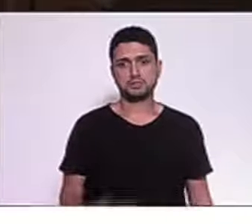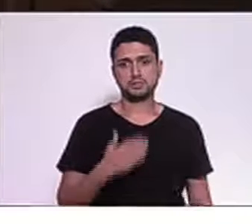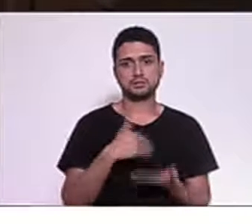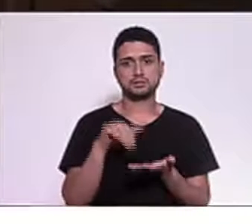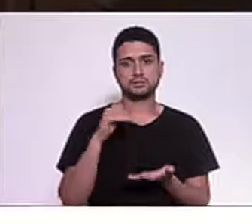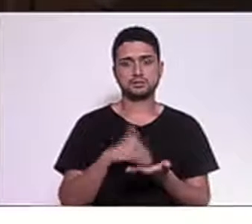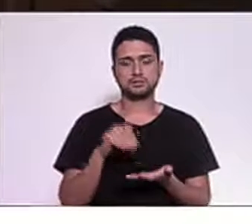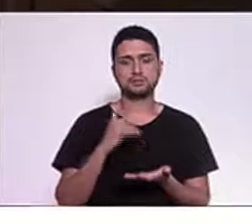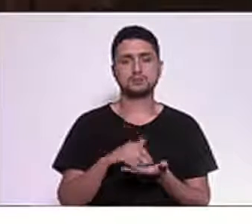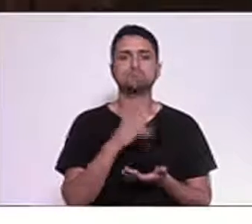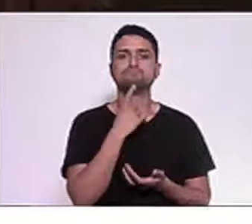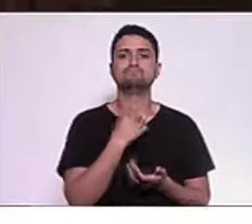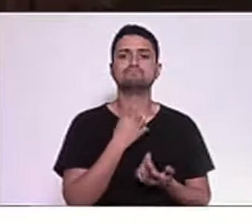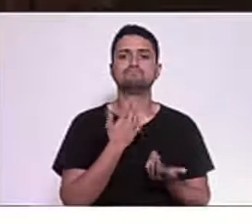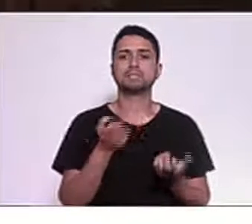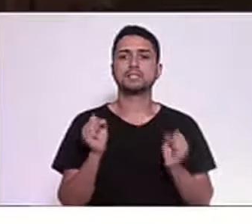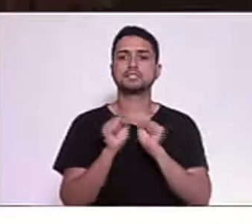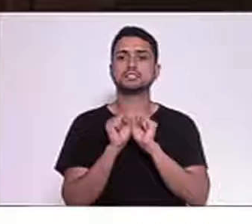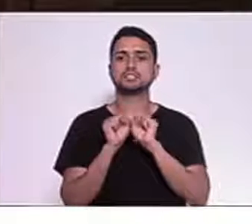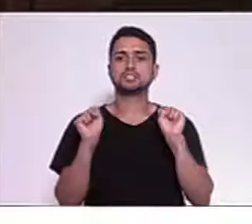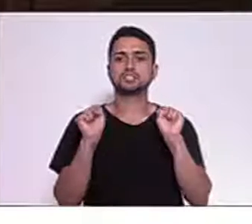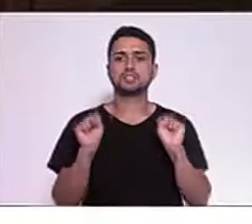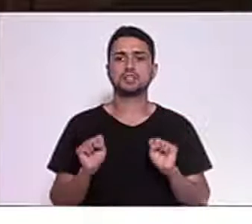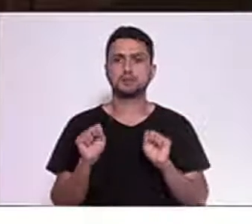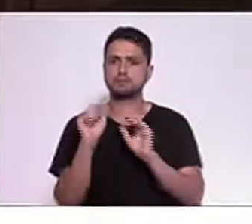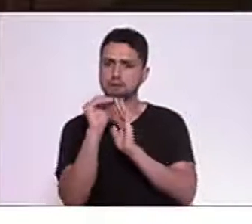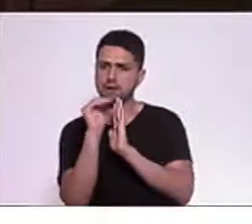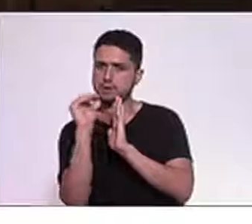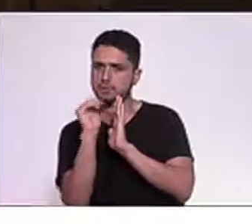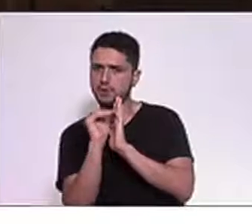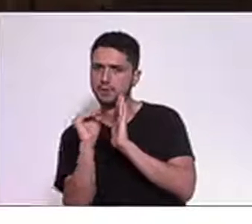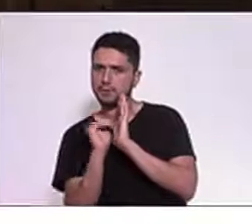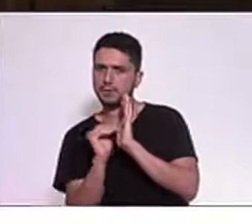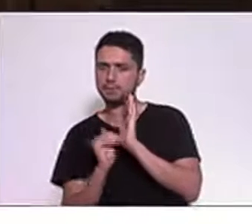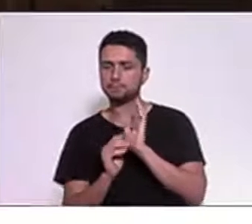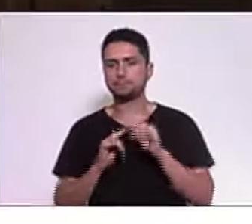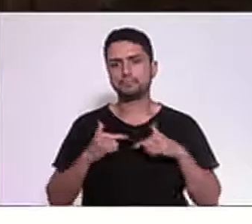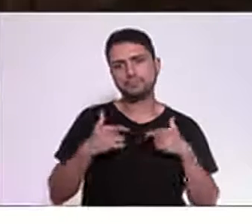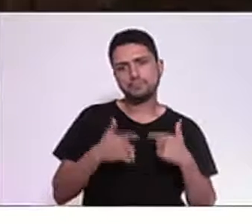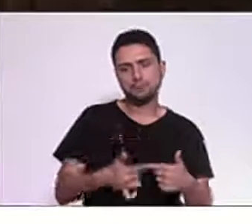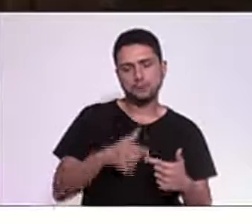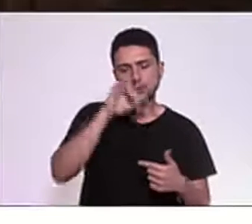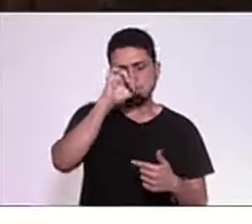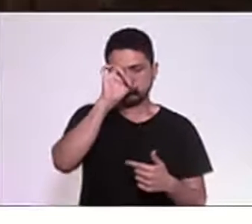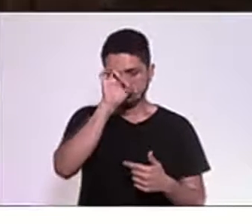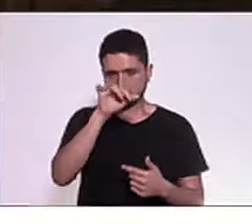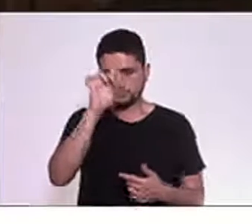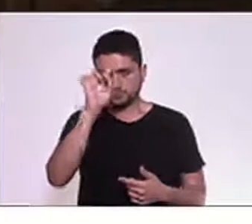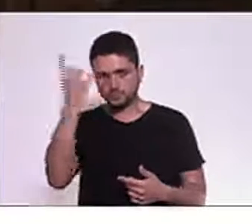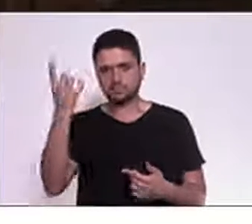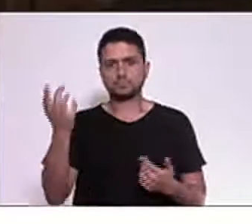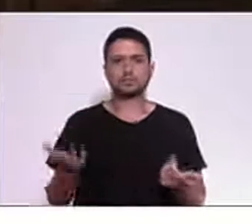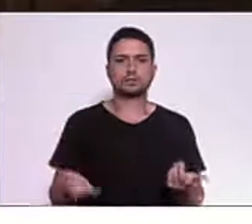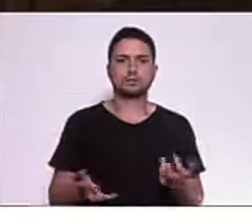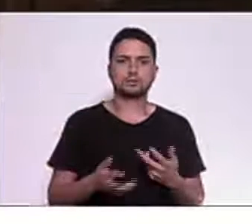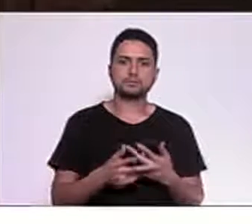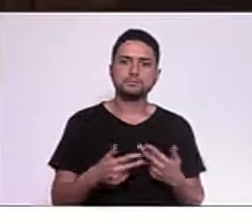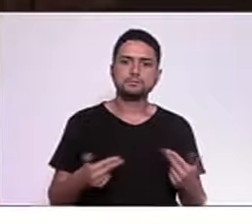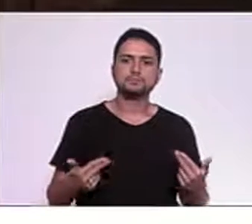pretenda, digamos, sistematizar procedimentos, ações, iniciativas, de modo